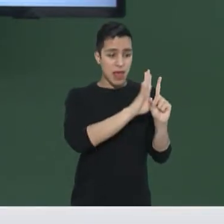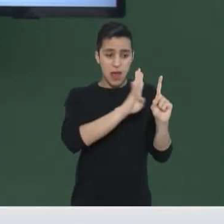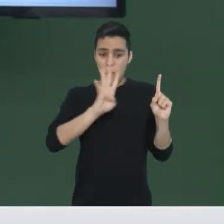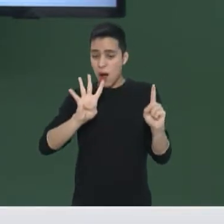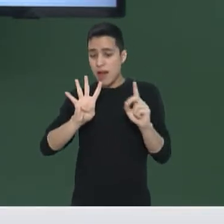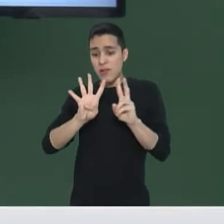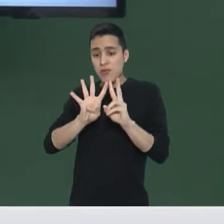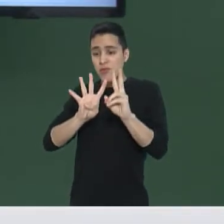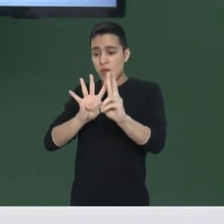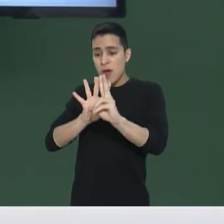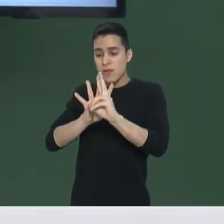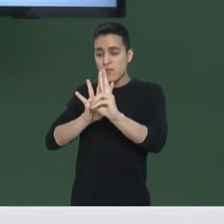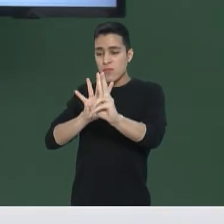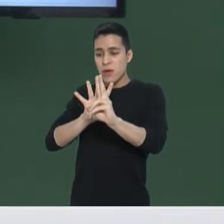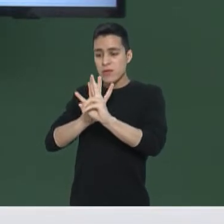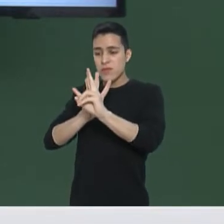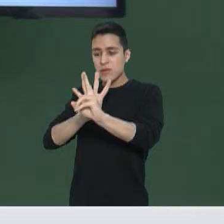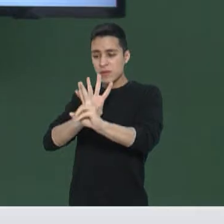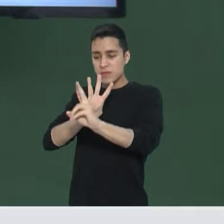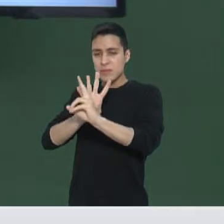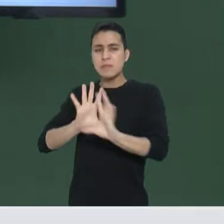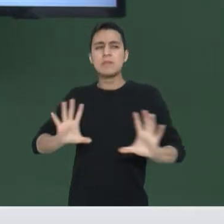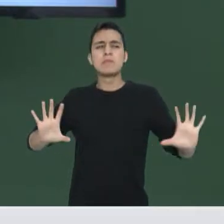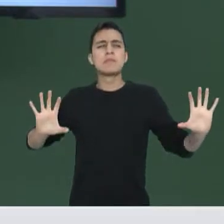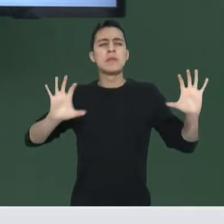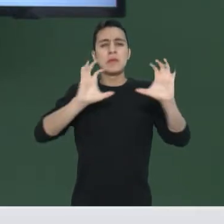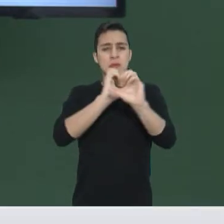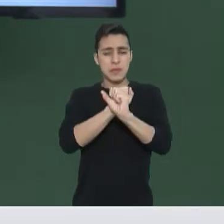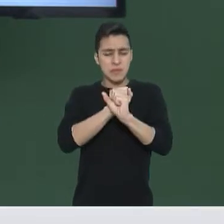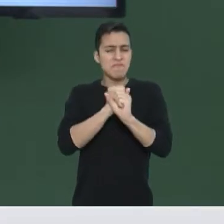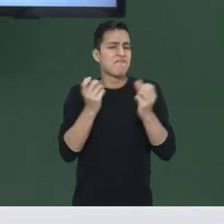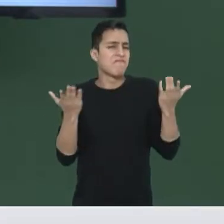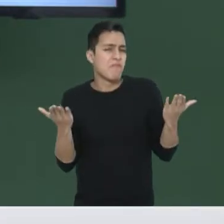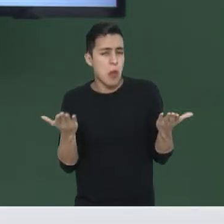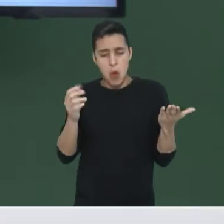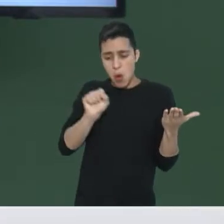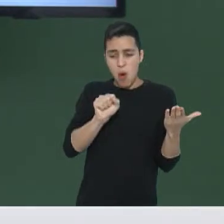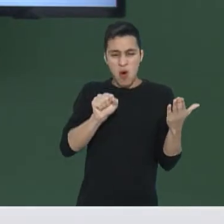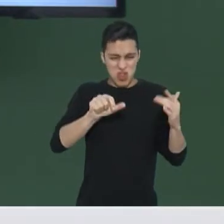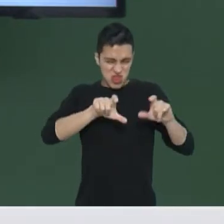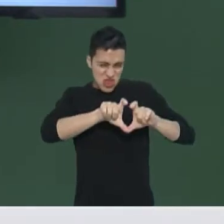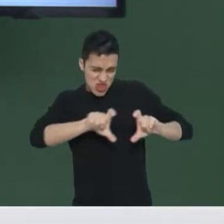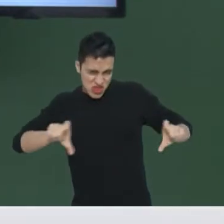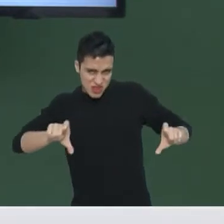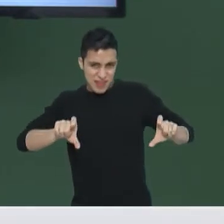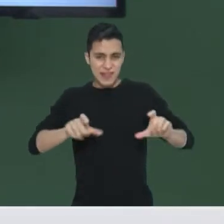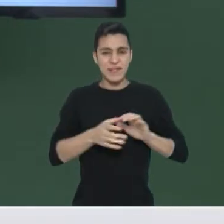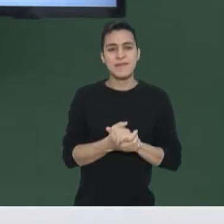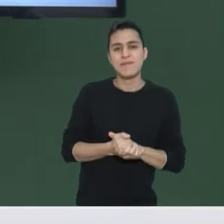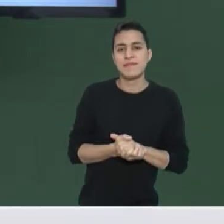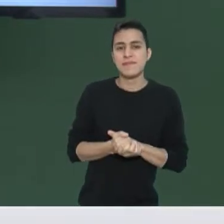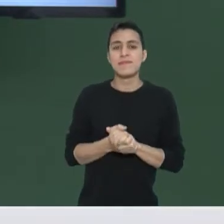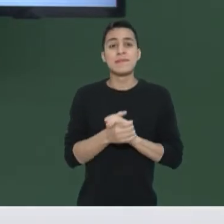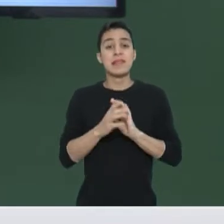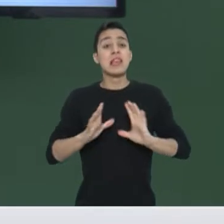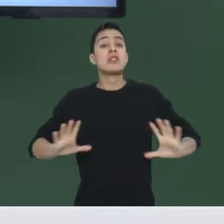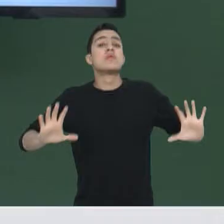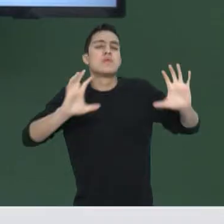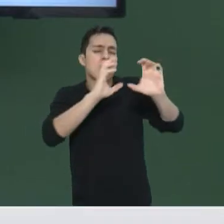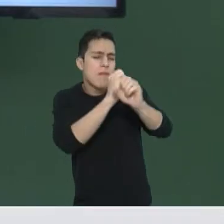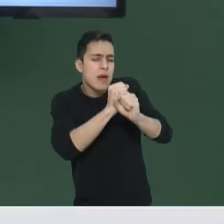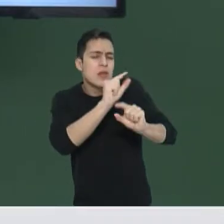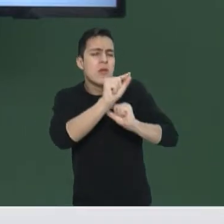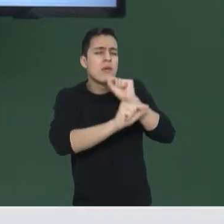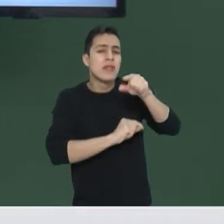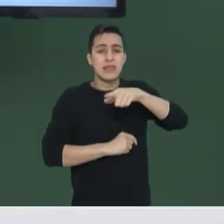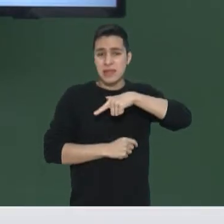ó. Então aqui são 2, 4, 6 e 8 na segunda remessa de aperto de mão. Então somando todo